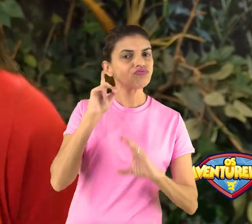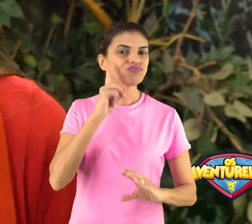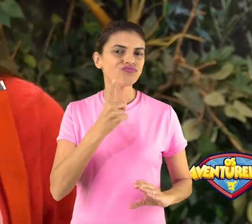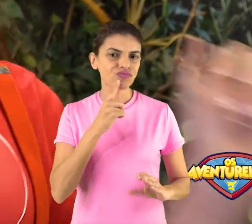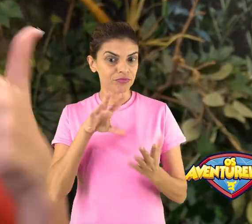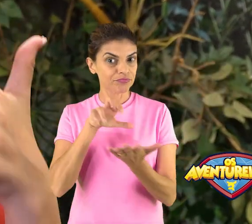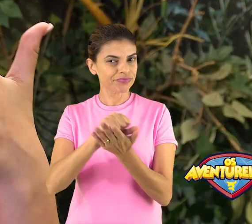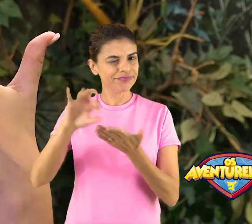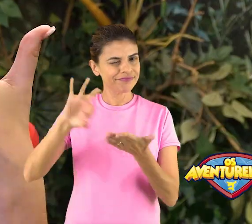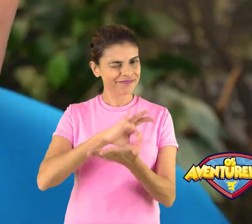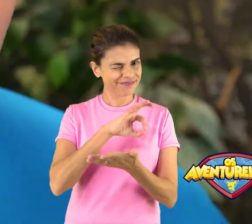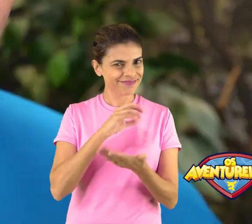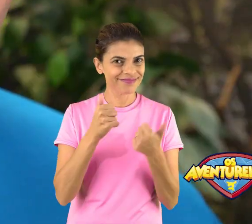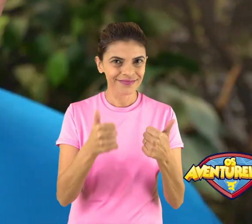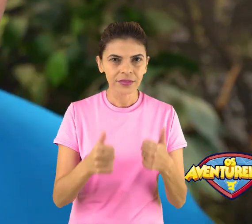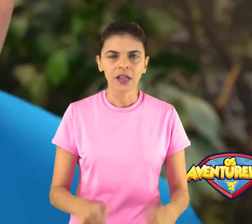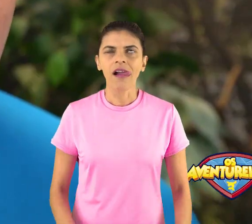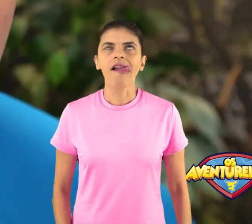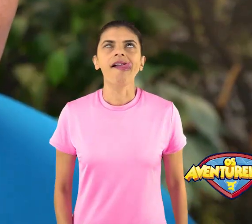inscreverem também!